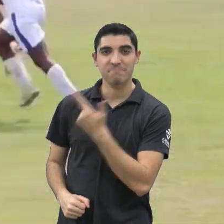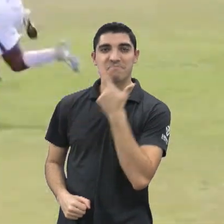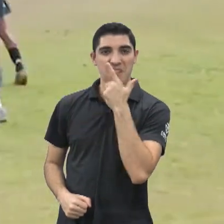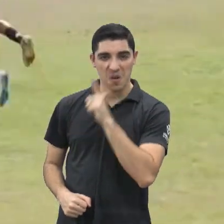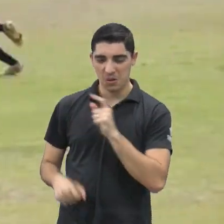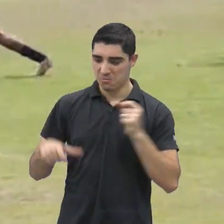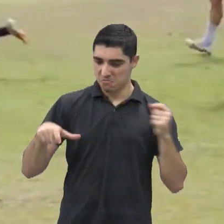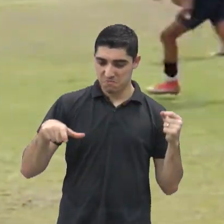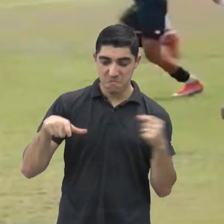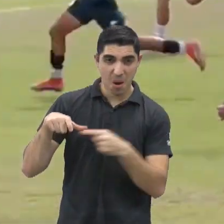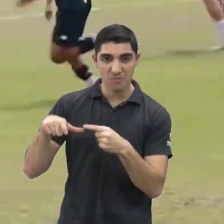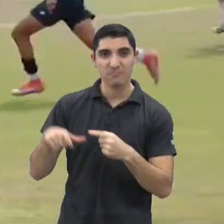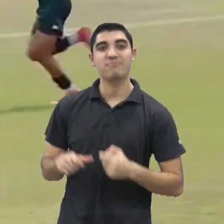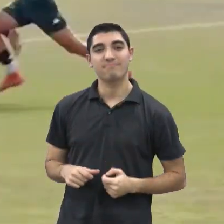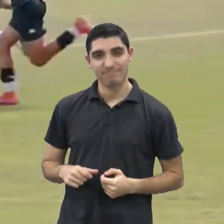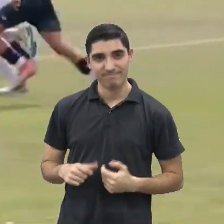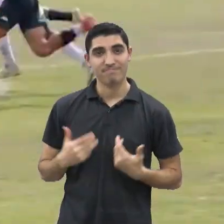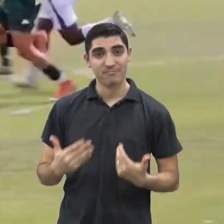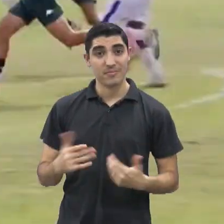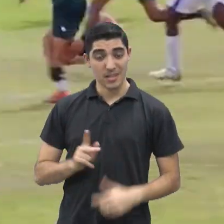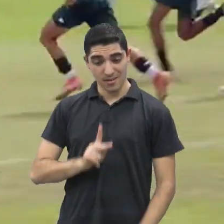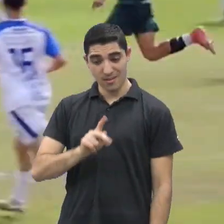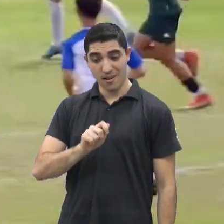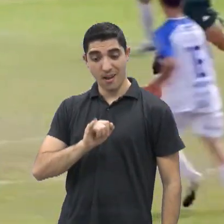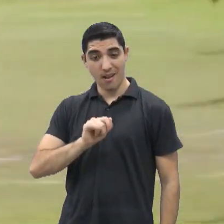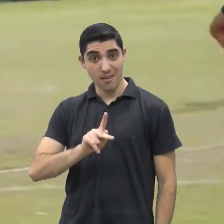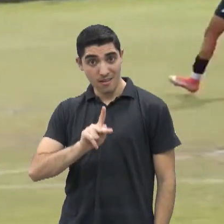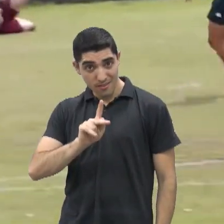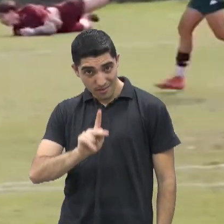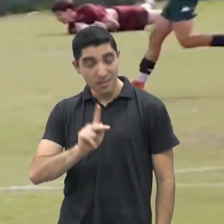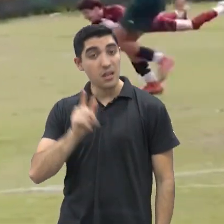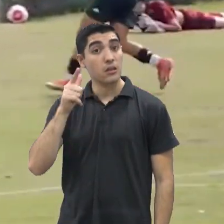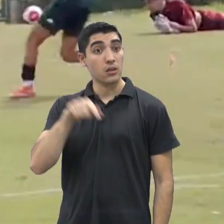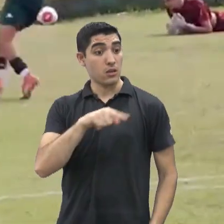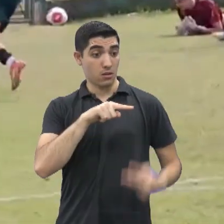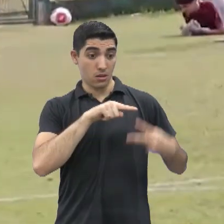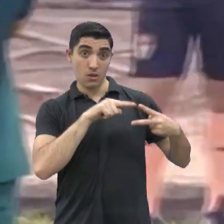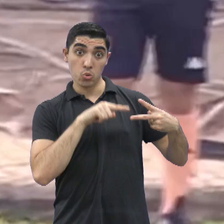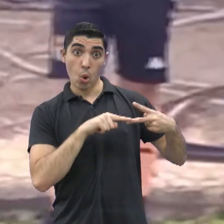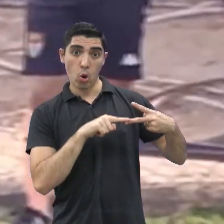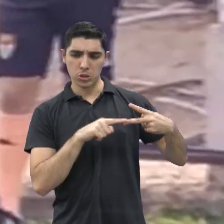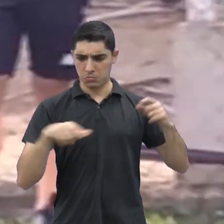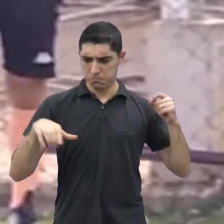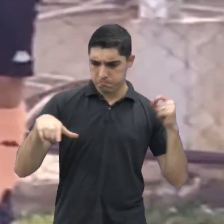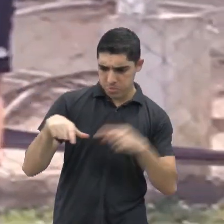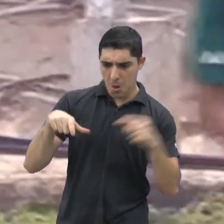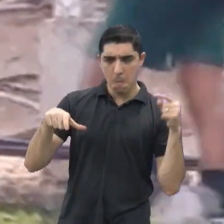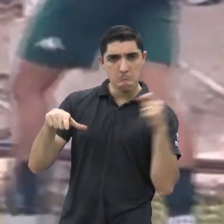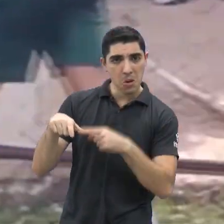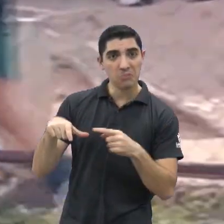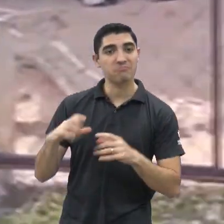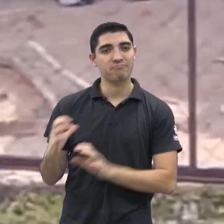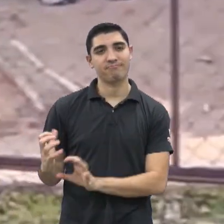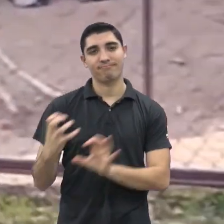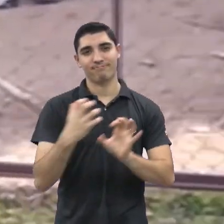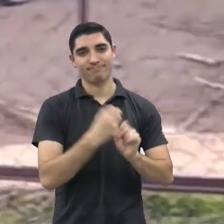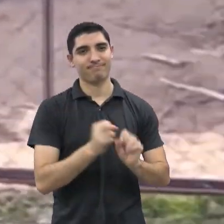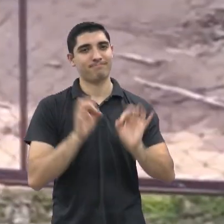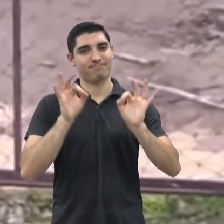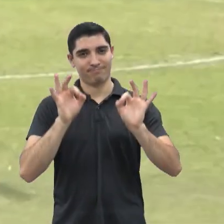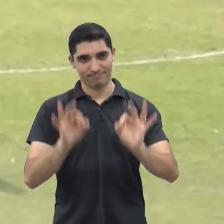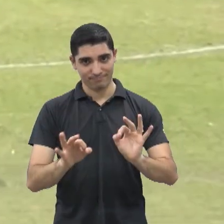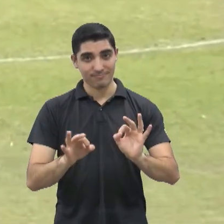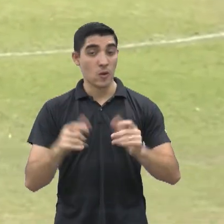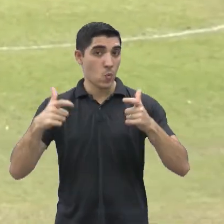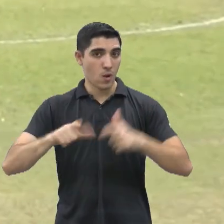para o Enzon. Kaique Gabriel é o nome do gol, o segundo dele no jogo, o terceiro do Guarani. E terminou assim, final no CT do